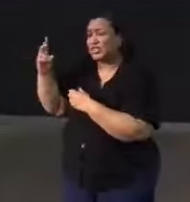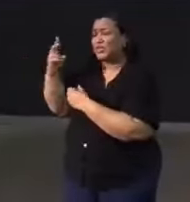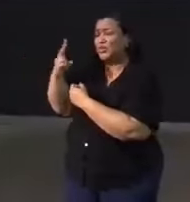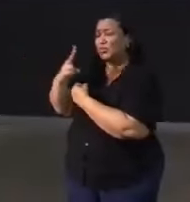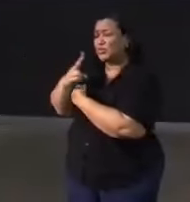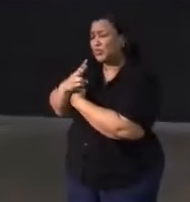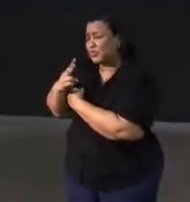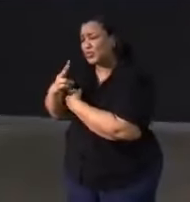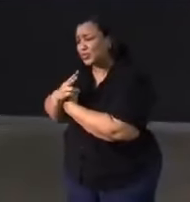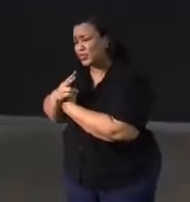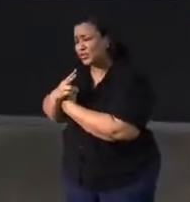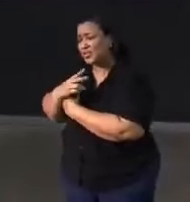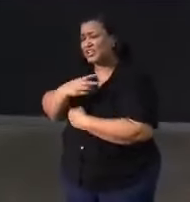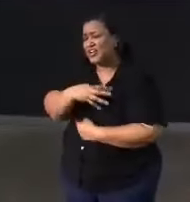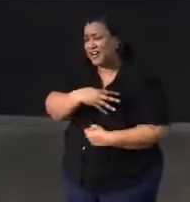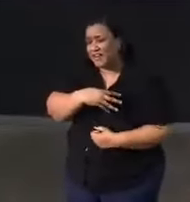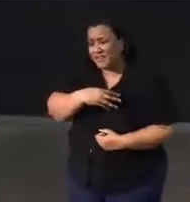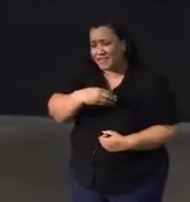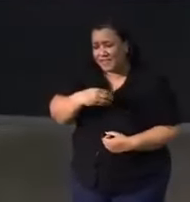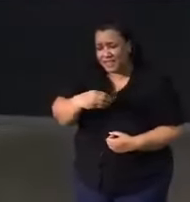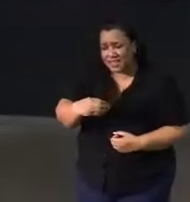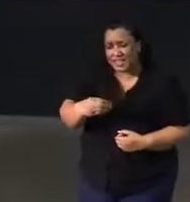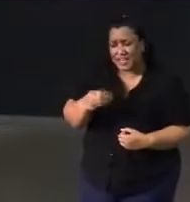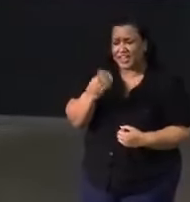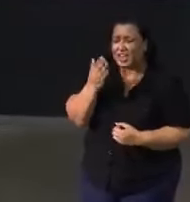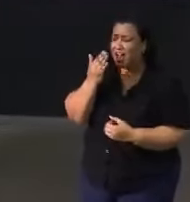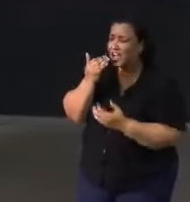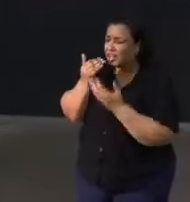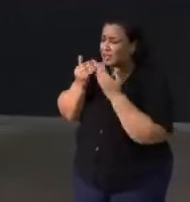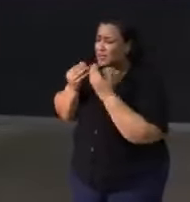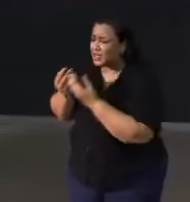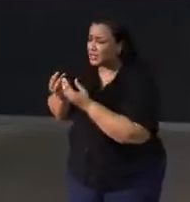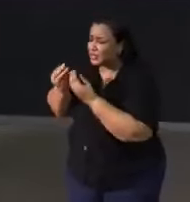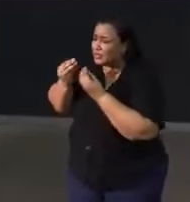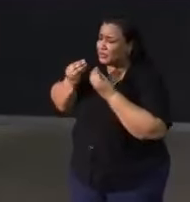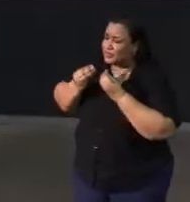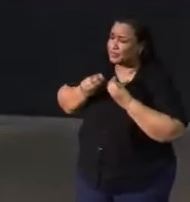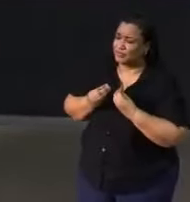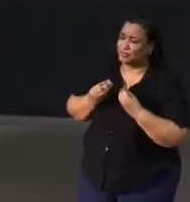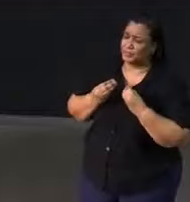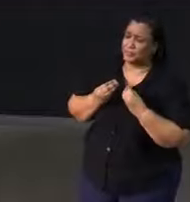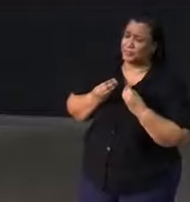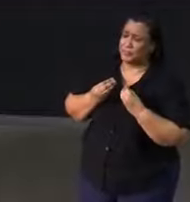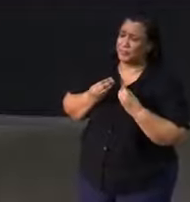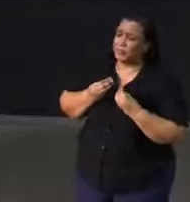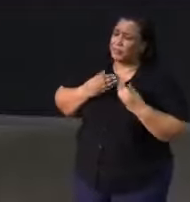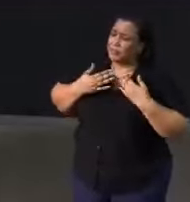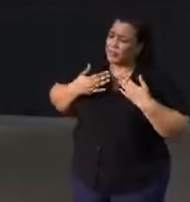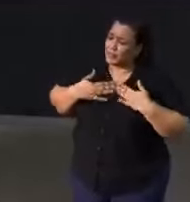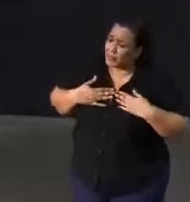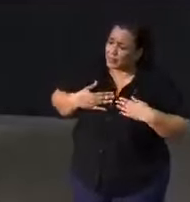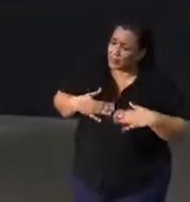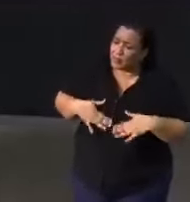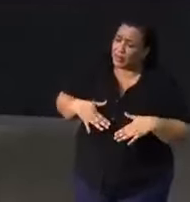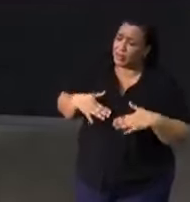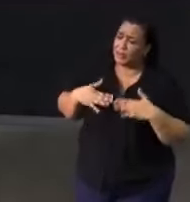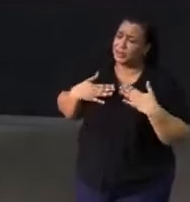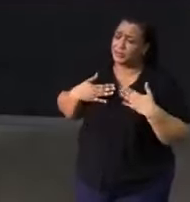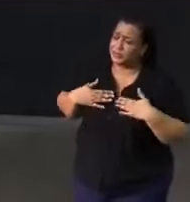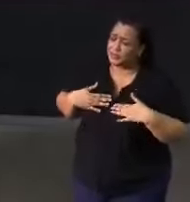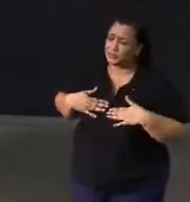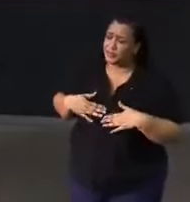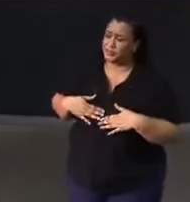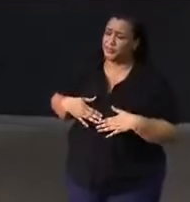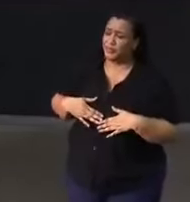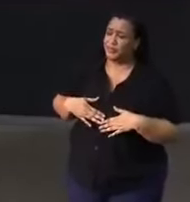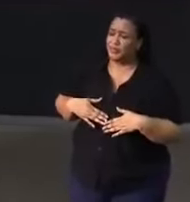guarda os teus filhos, é quem lhe leva o pão para a sua dispensa. Aquieta o teu coração, coloca